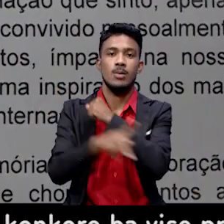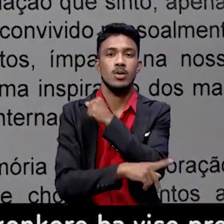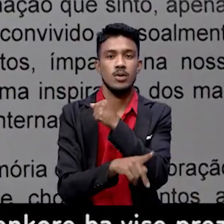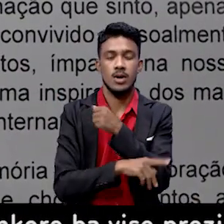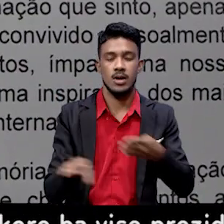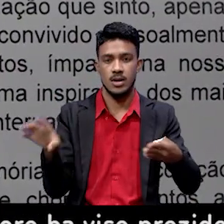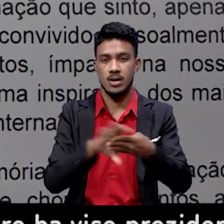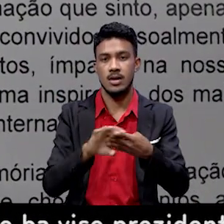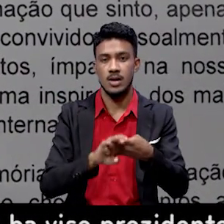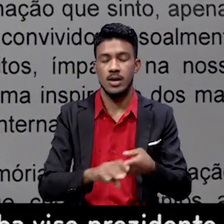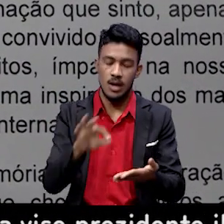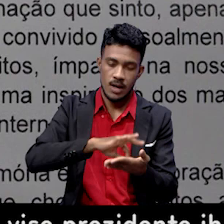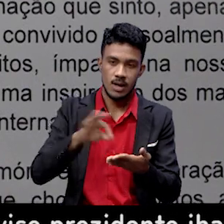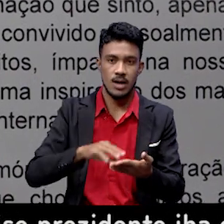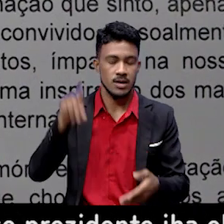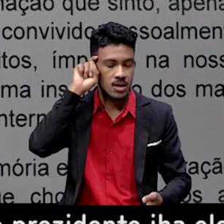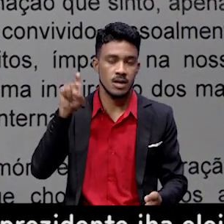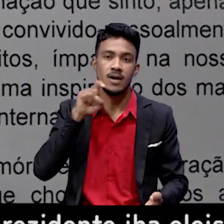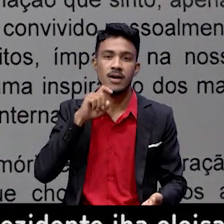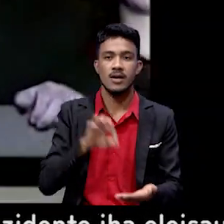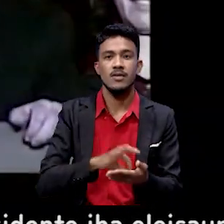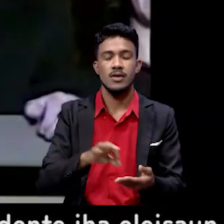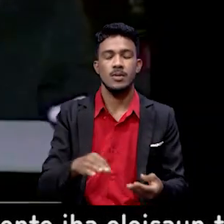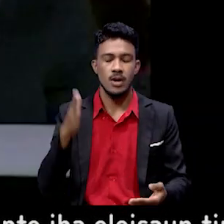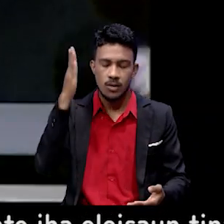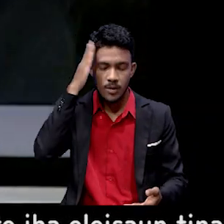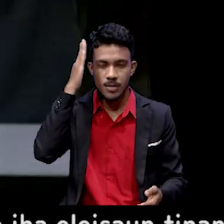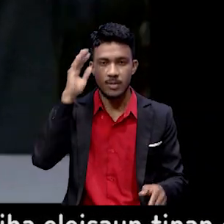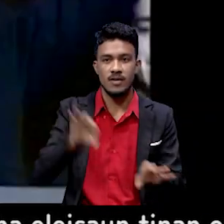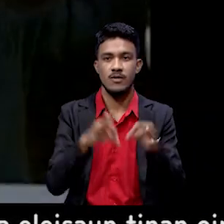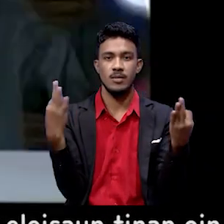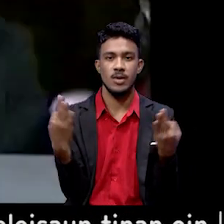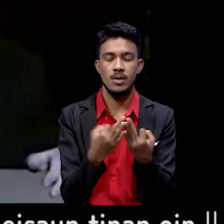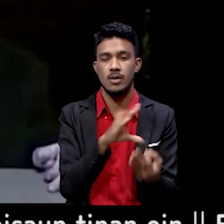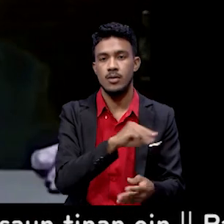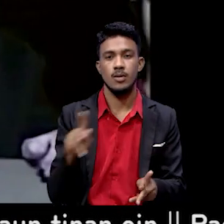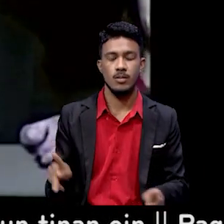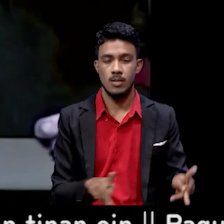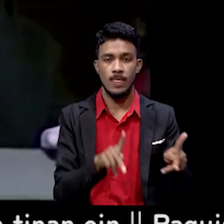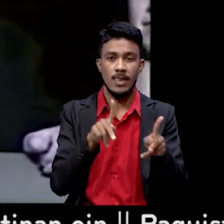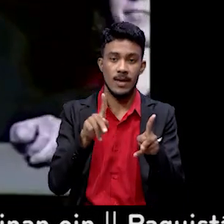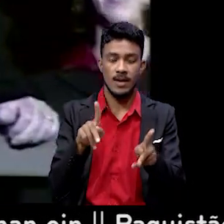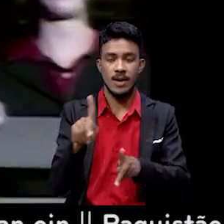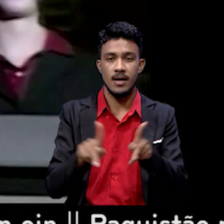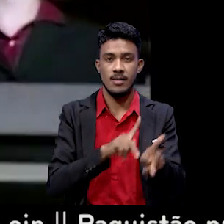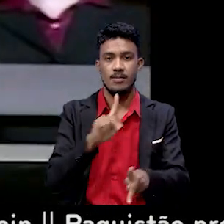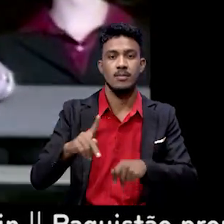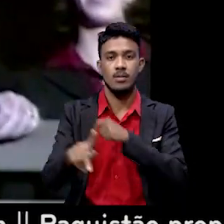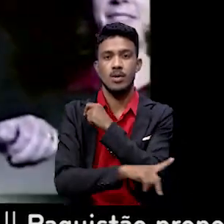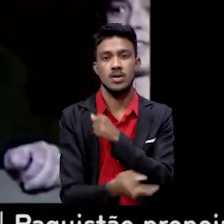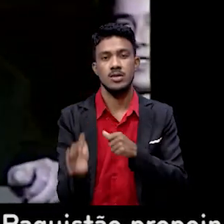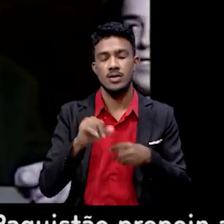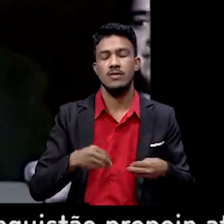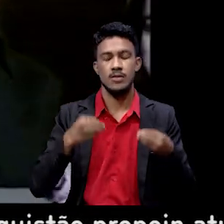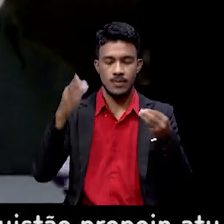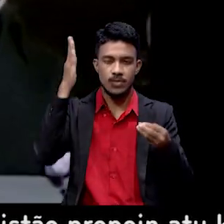anahata o sentido condolências à família no amigo esse Presidente Jorge Sampaio e a carta nem moça não expressa nem sentimento